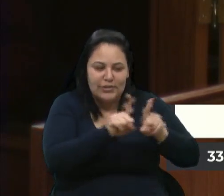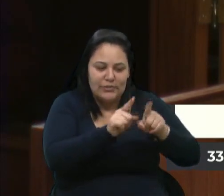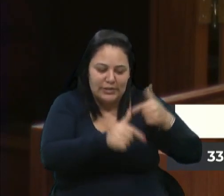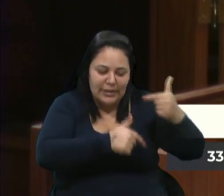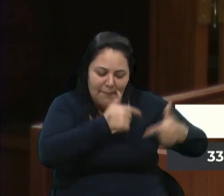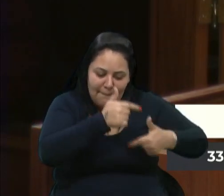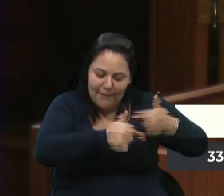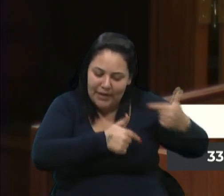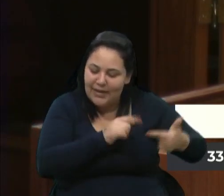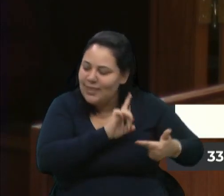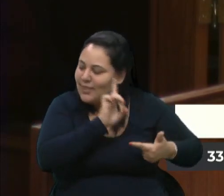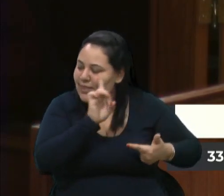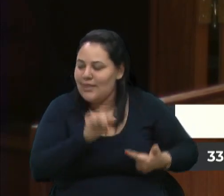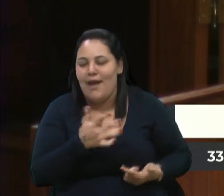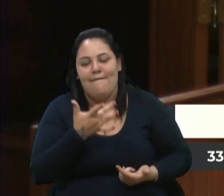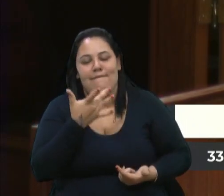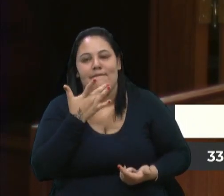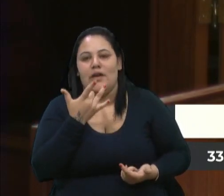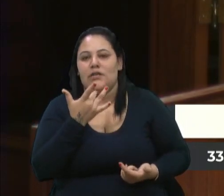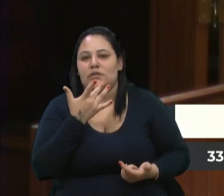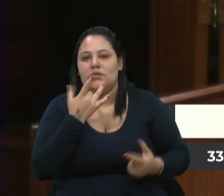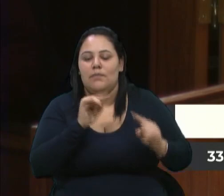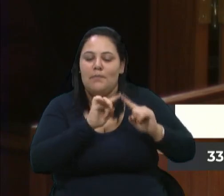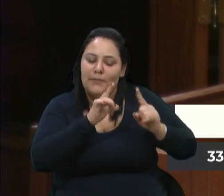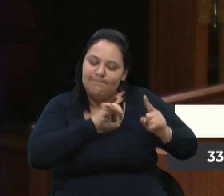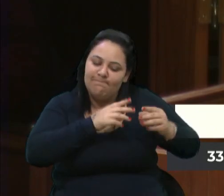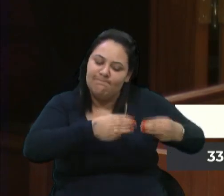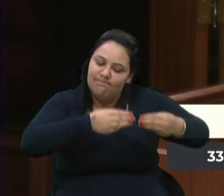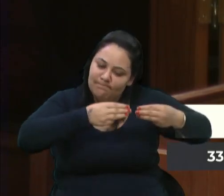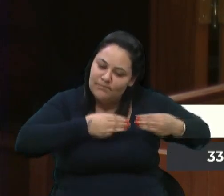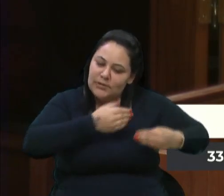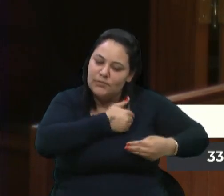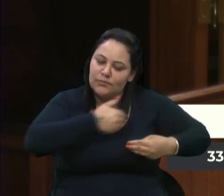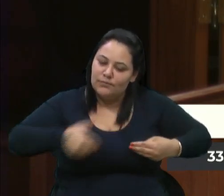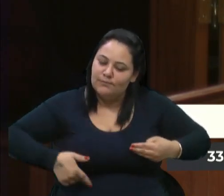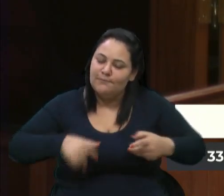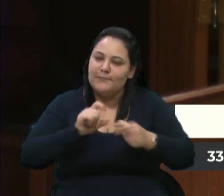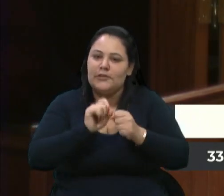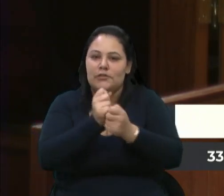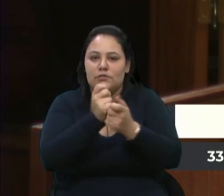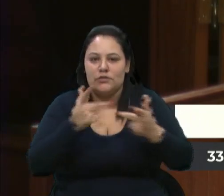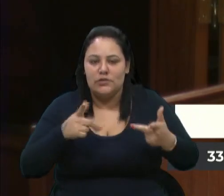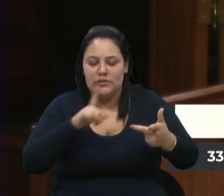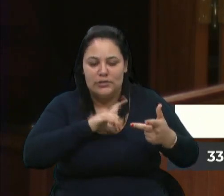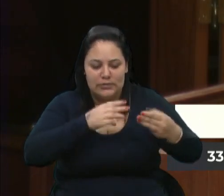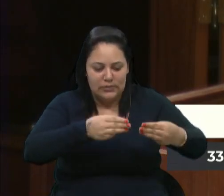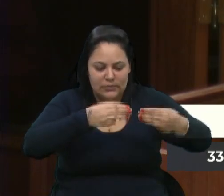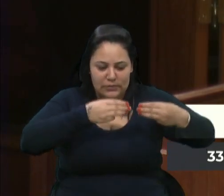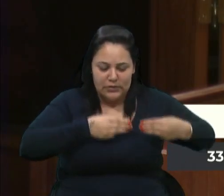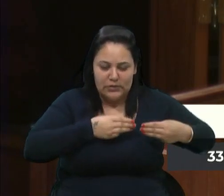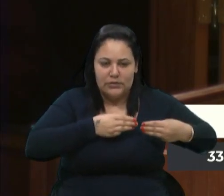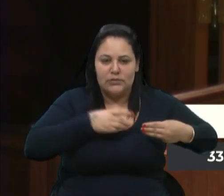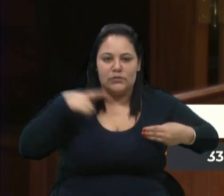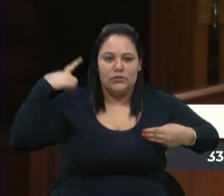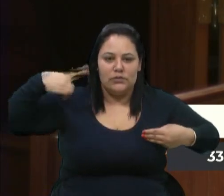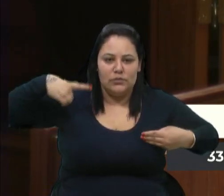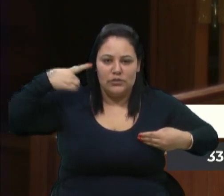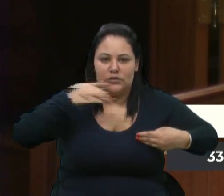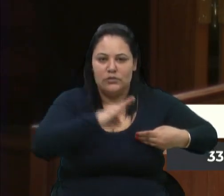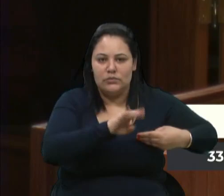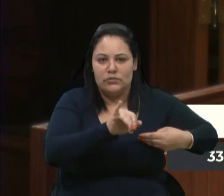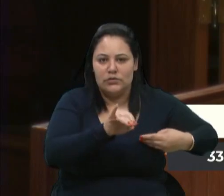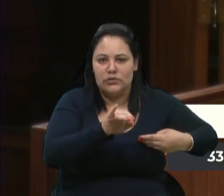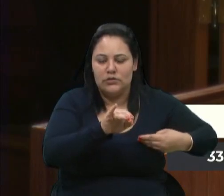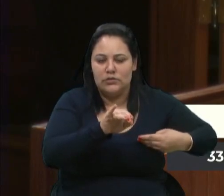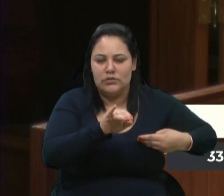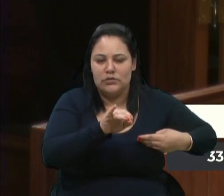uma situação fácil, mas tem emenda popular para isso, uma emenda do deputado Bibo Nunes. Eu não